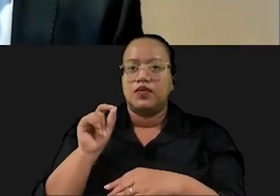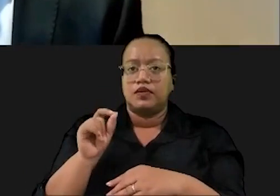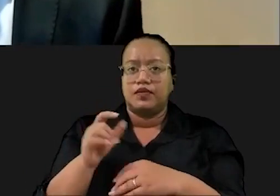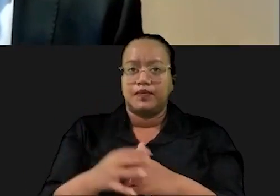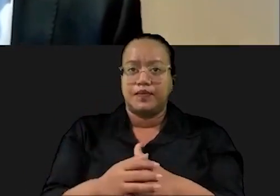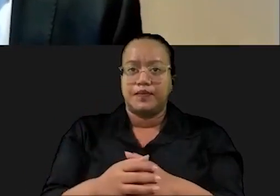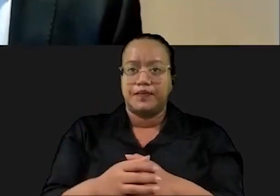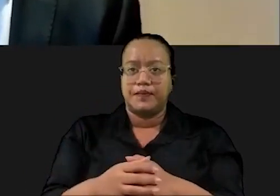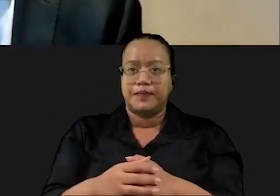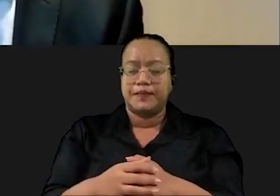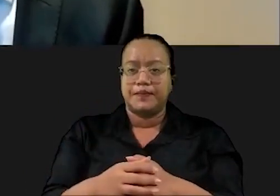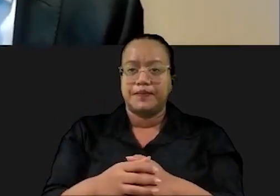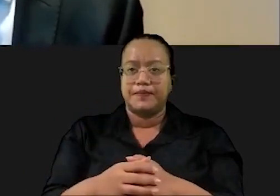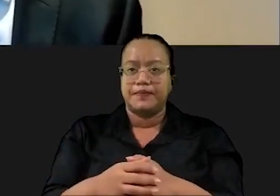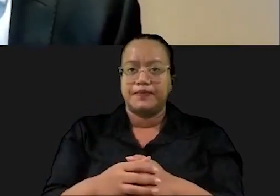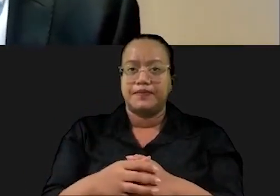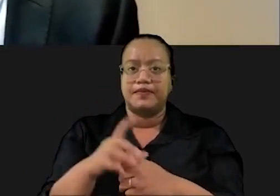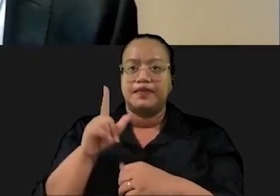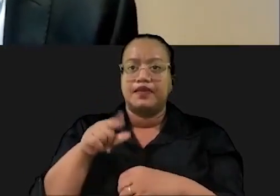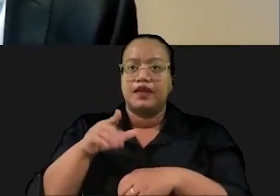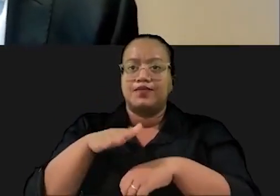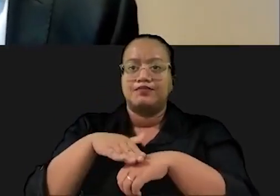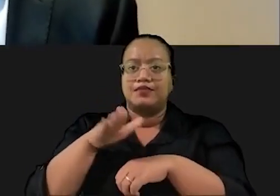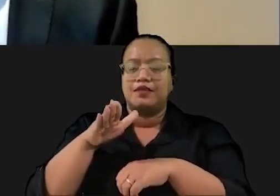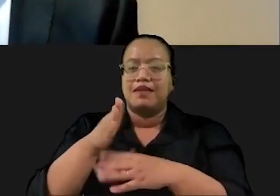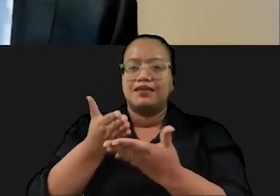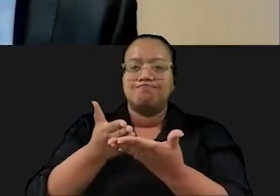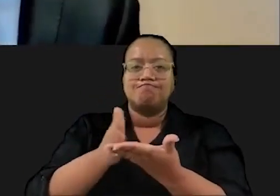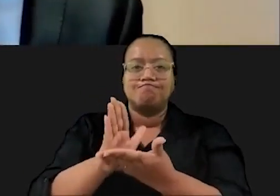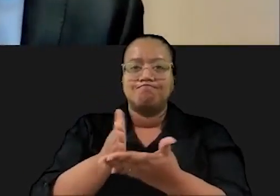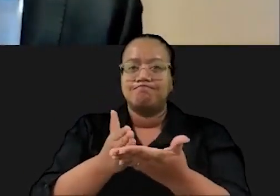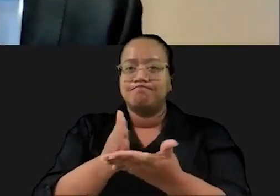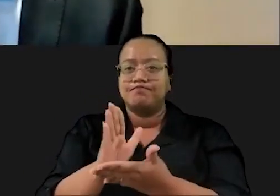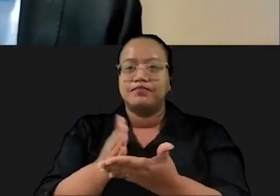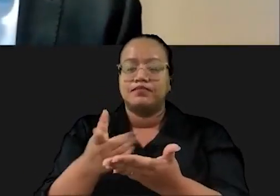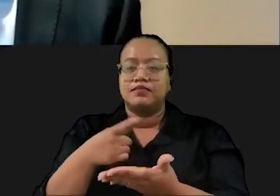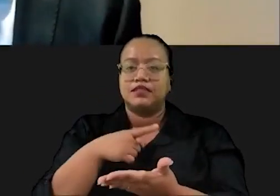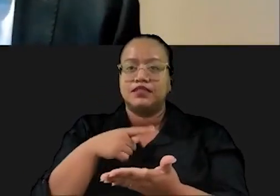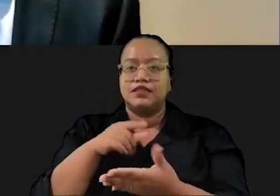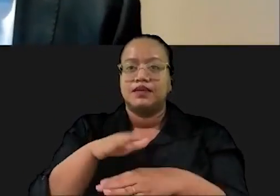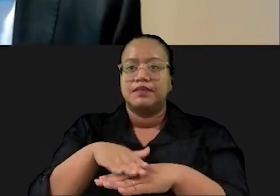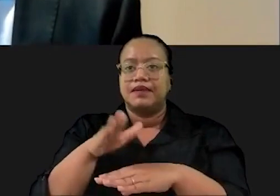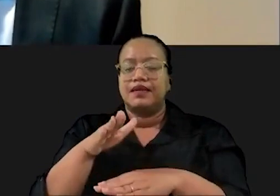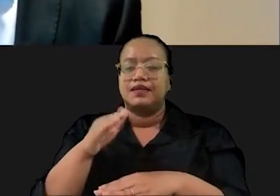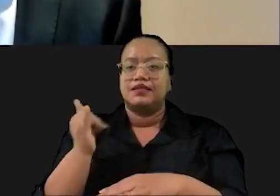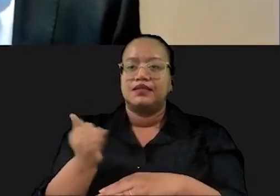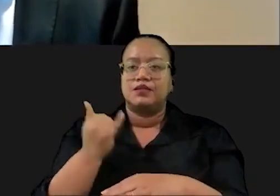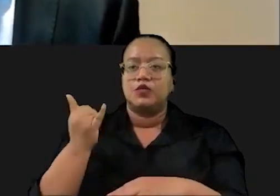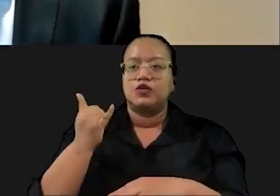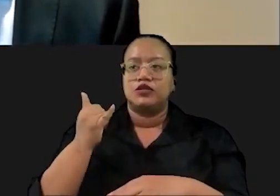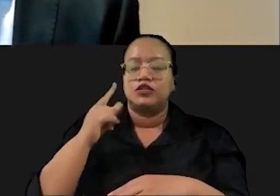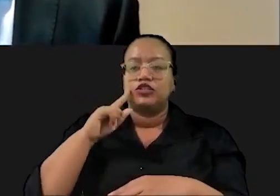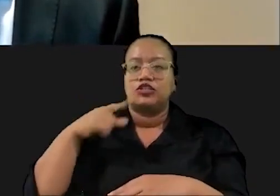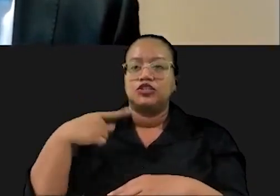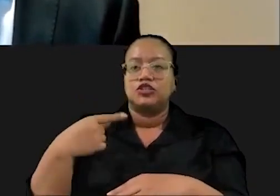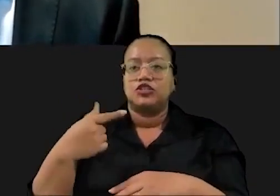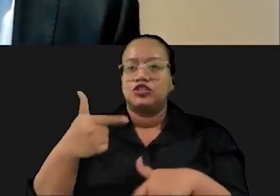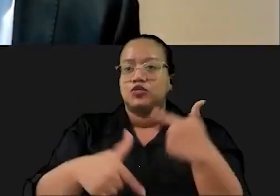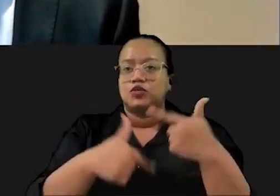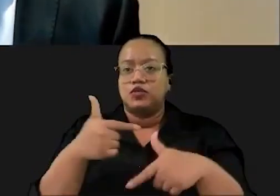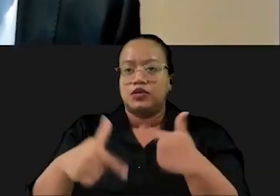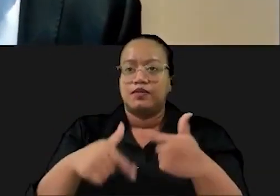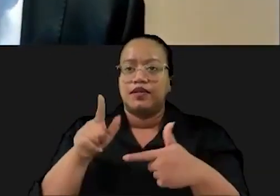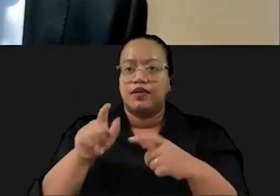mais é importante para nós no dia a dia de uso do sistema, né? Que são as telas que aparecem para nós, que é a forma que nós temos de interagir